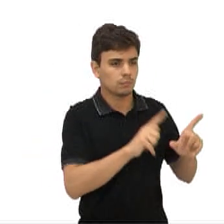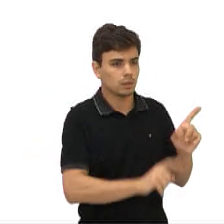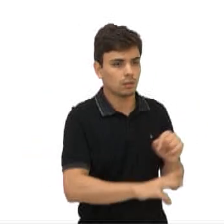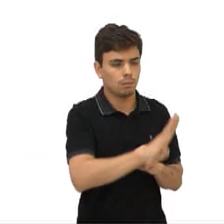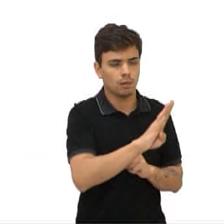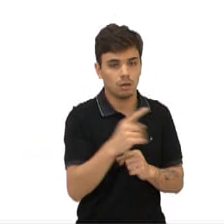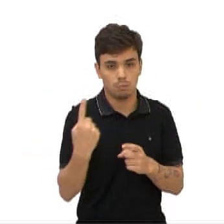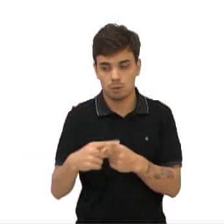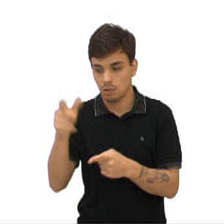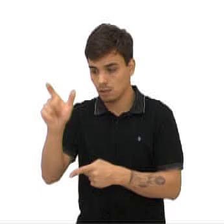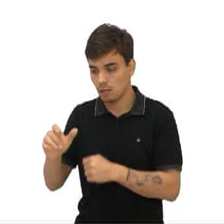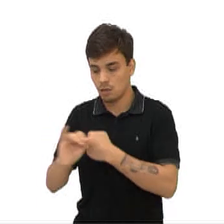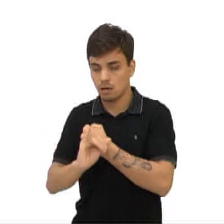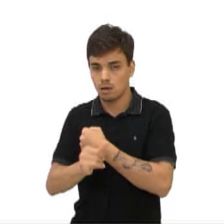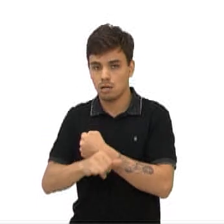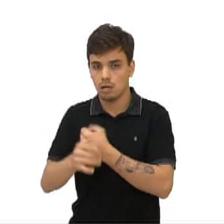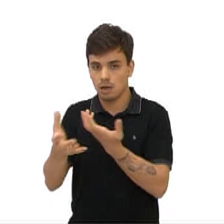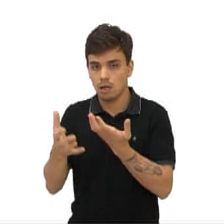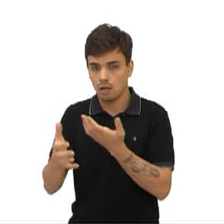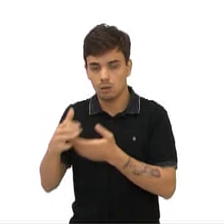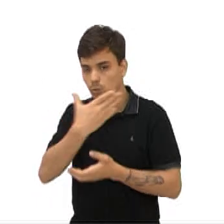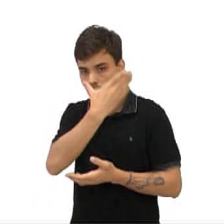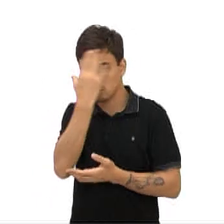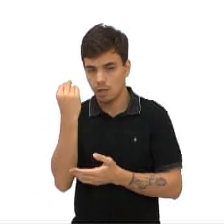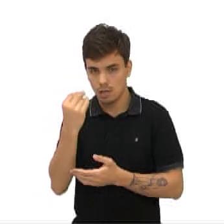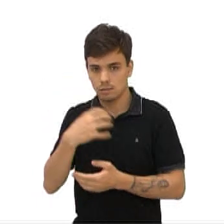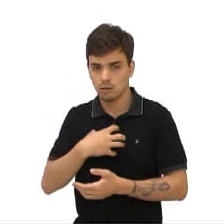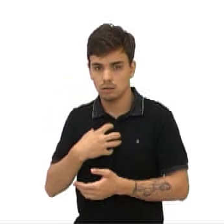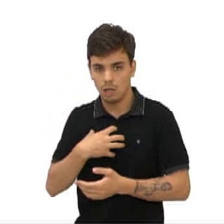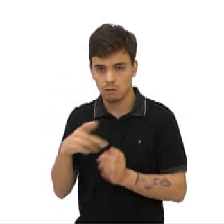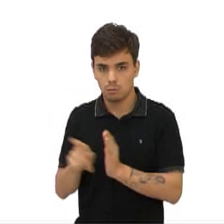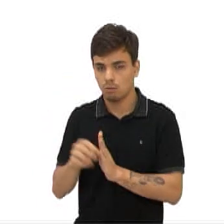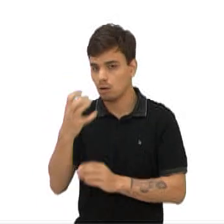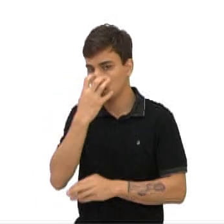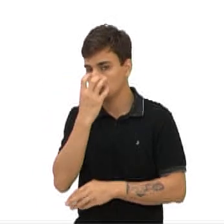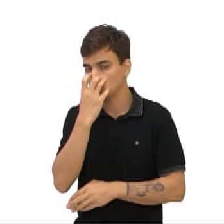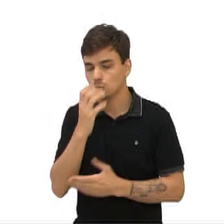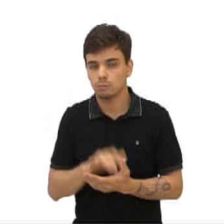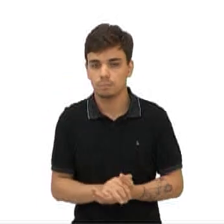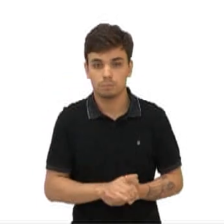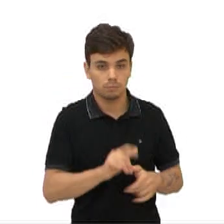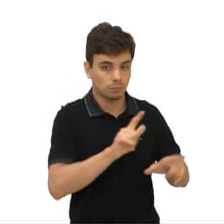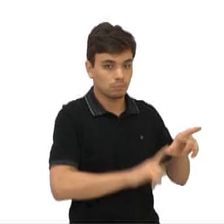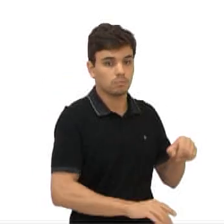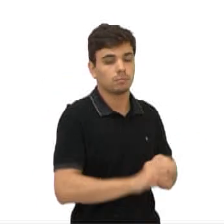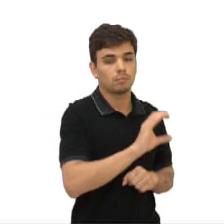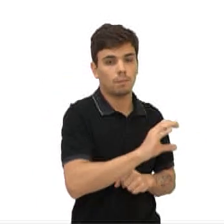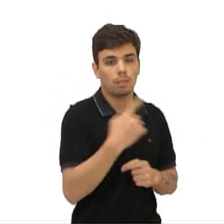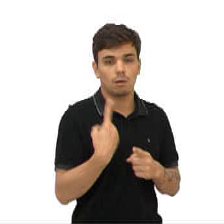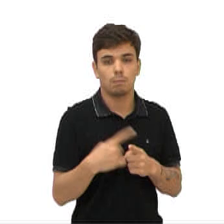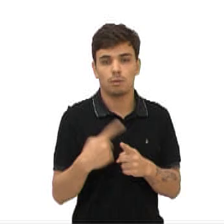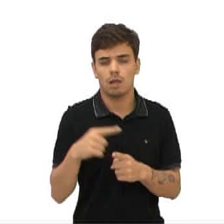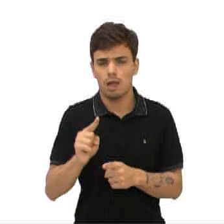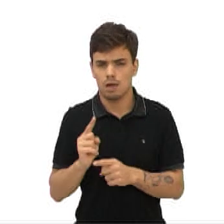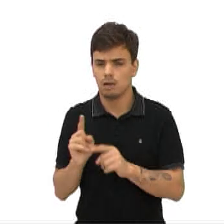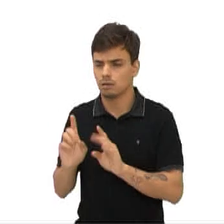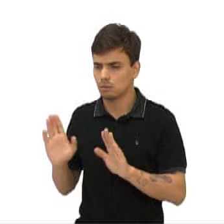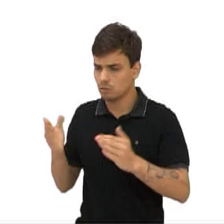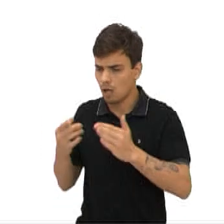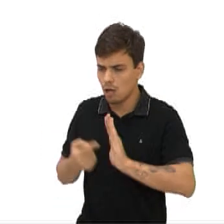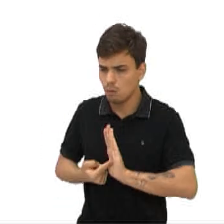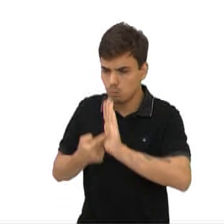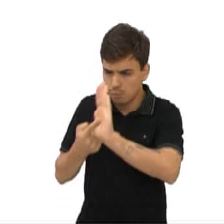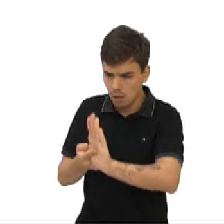ela quer que nós não nos esqueçamos a raça da cachorrinha? Ou letra C. Porque ela está enfatizando um